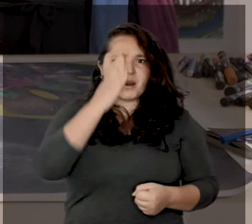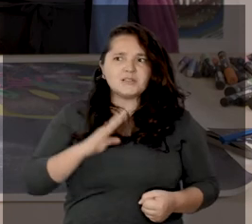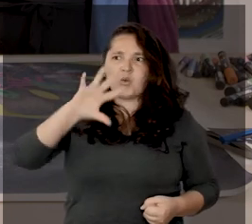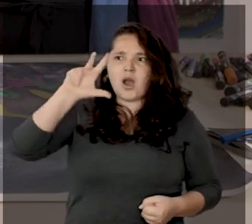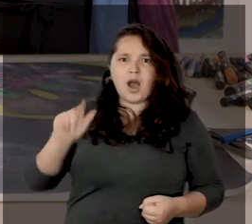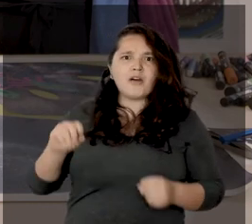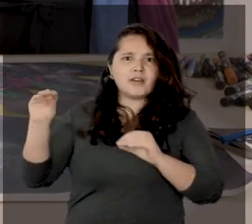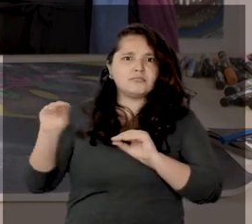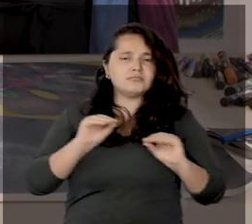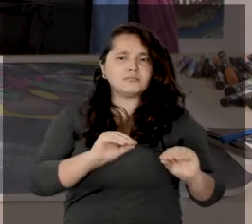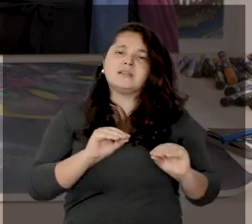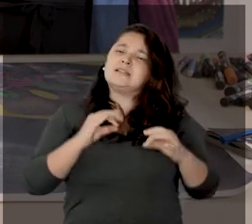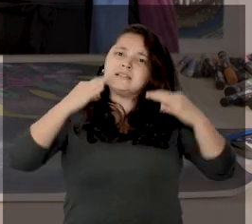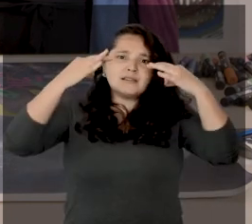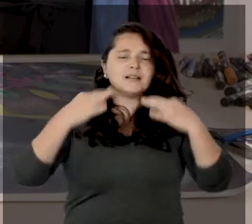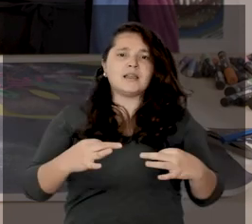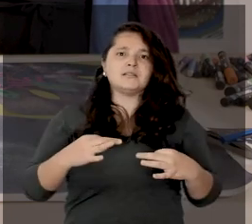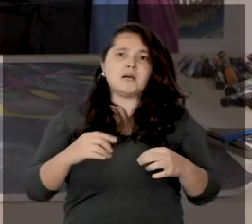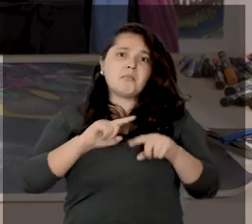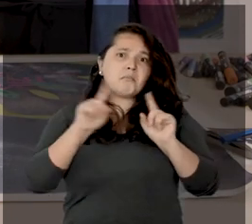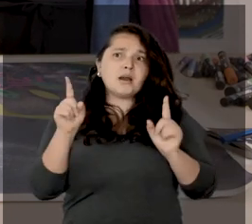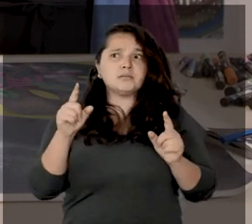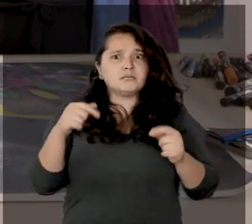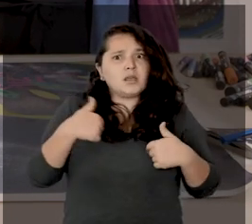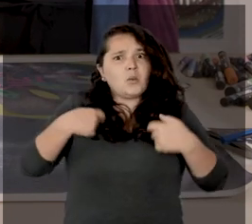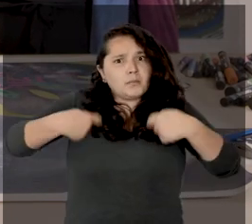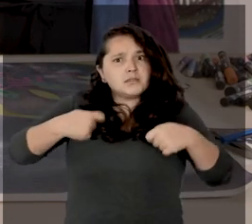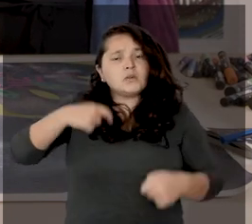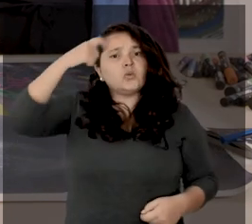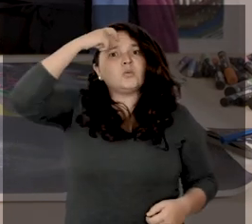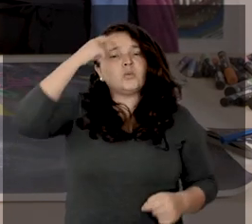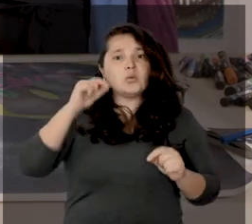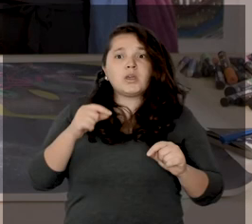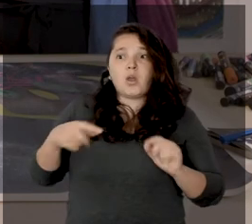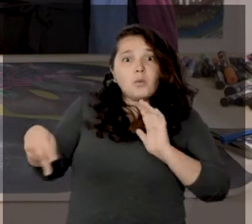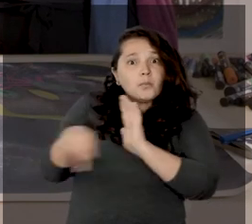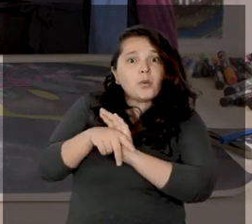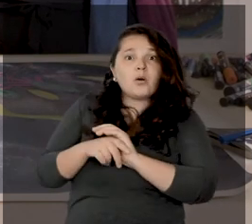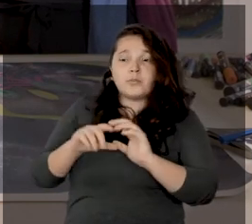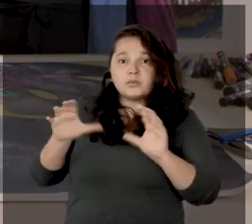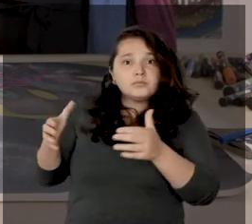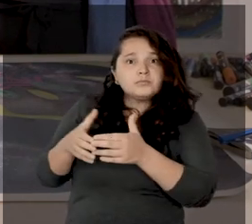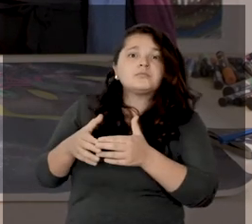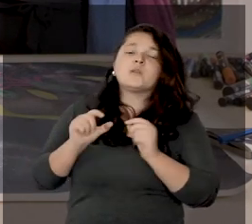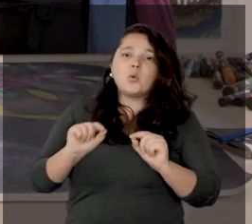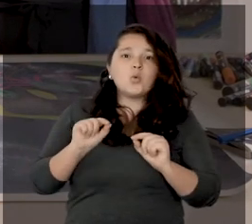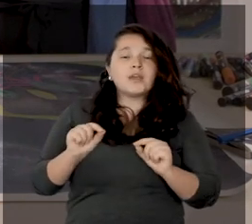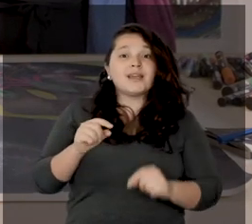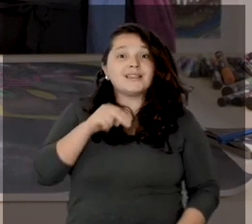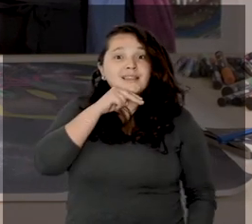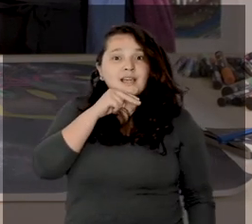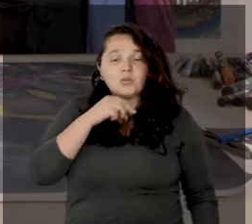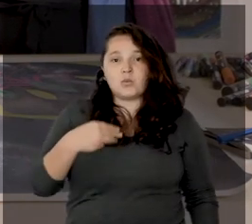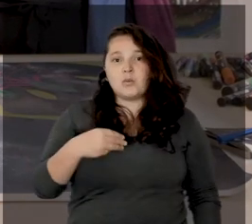não inviabiliza e não impede de que eu tenha essa consciência de que sou o Makuxi, de que sou um dos netos do Makunaimã e que